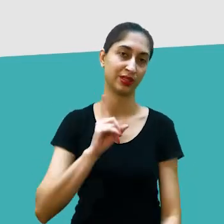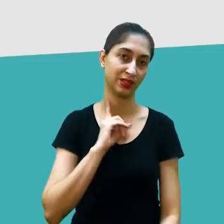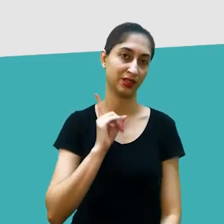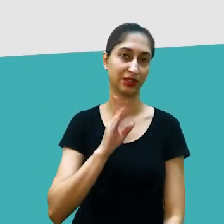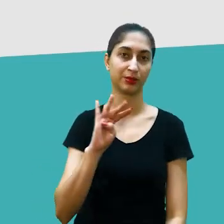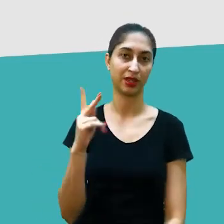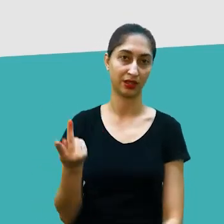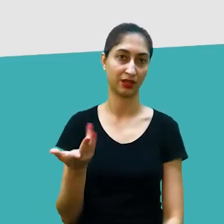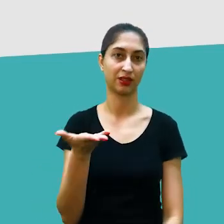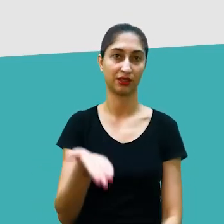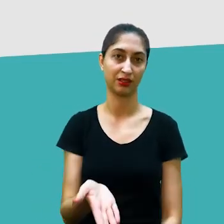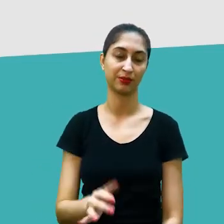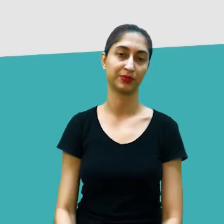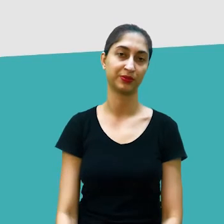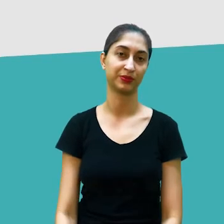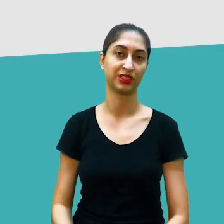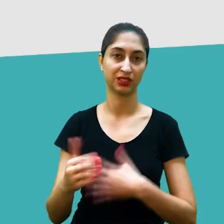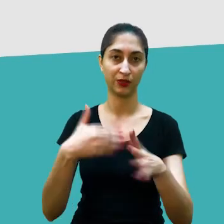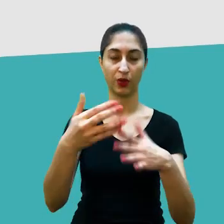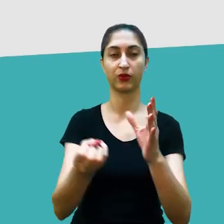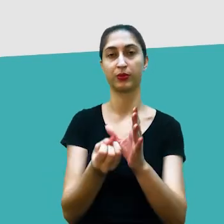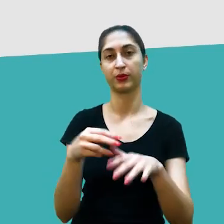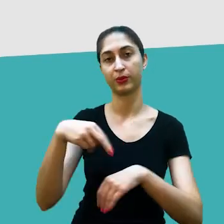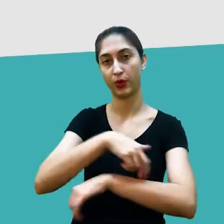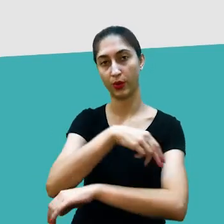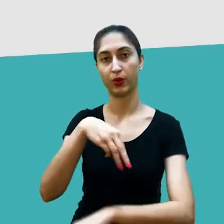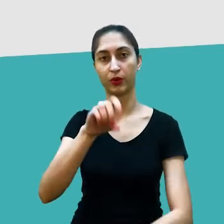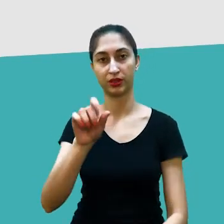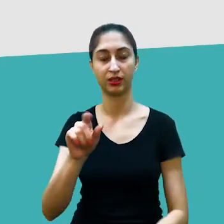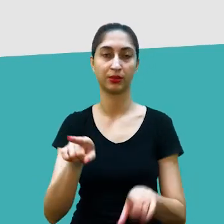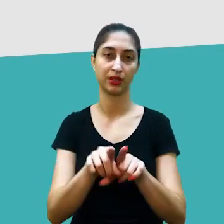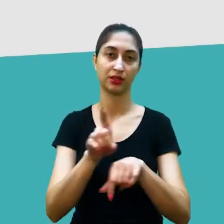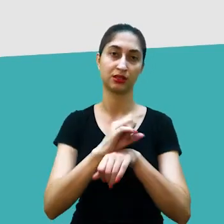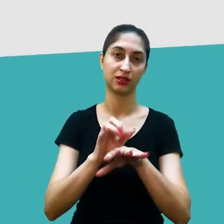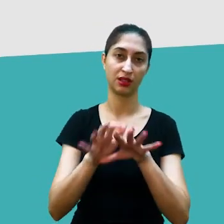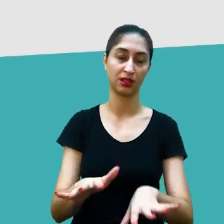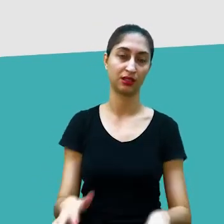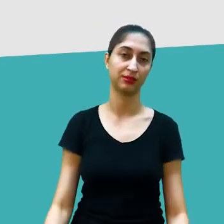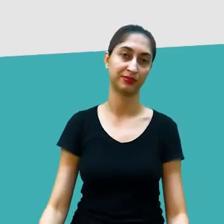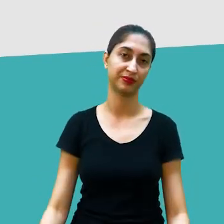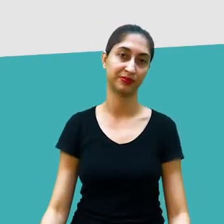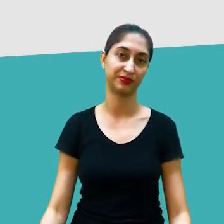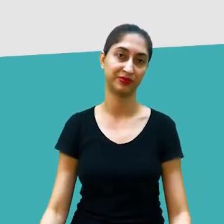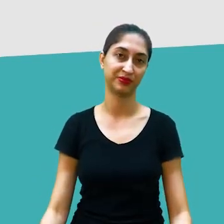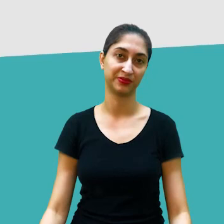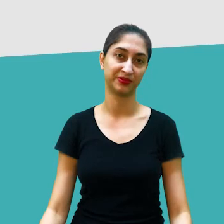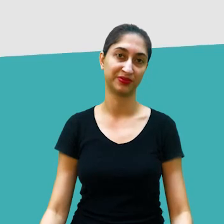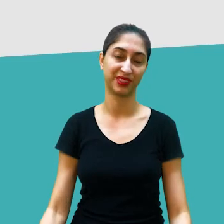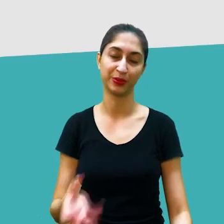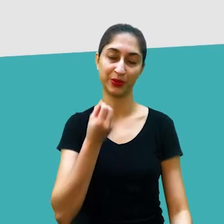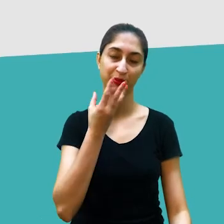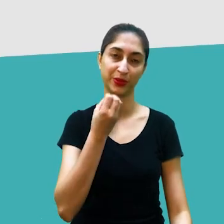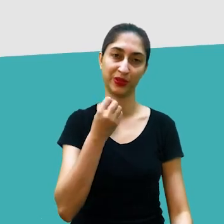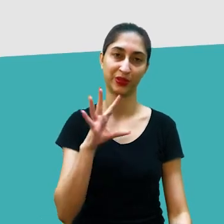Belo Horizonte, que desenvolve moda, que desenvolve design. Vai ser, assim, muito bom